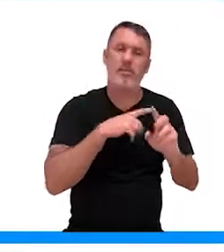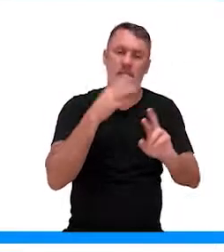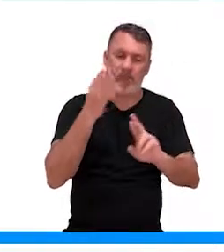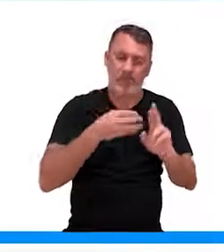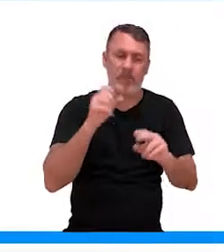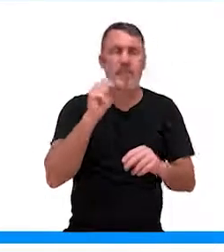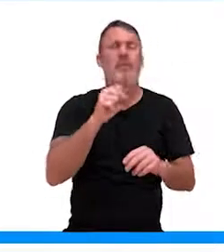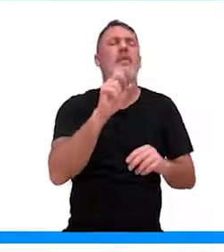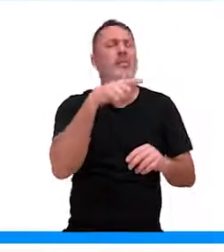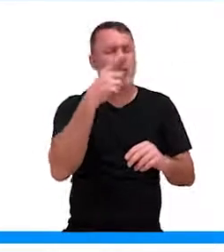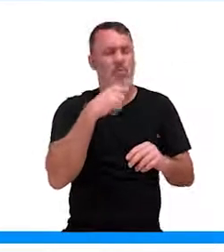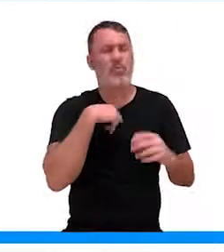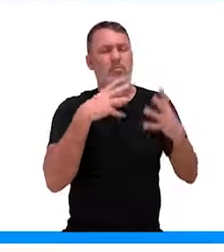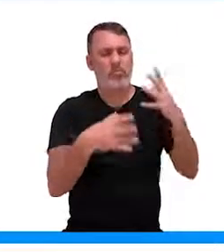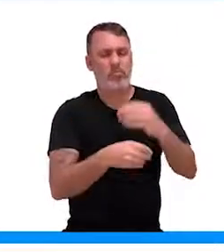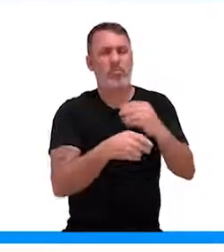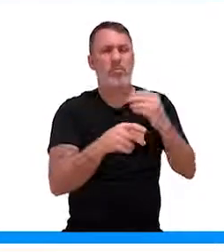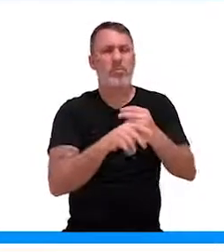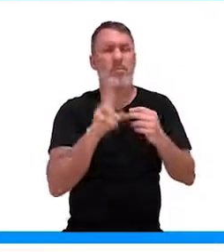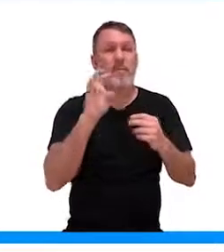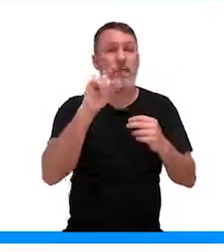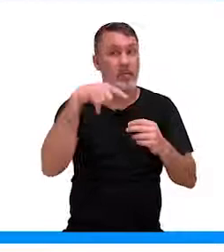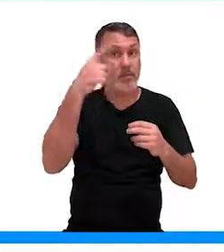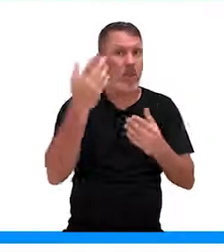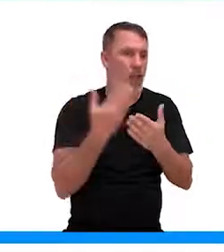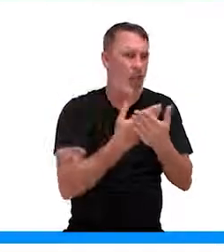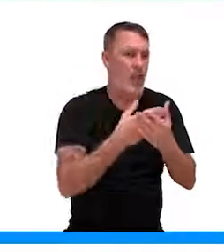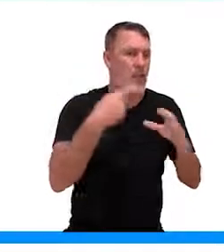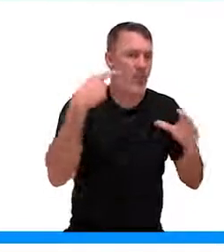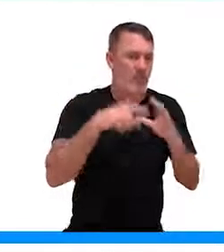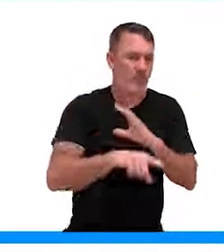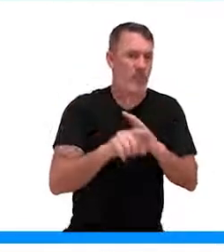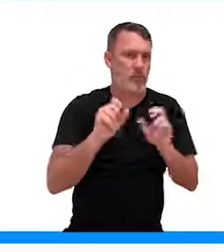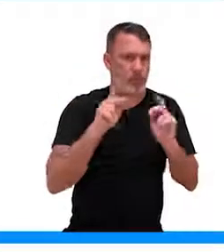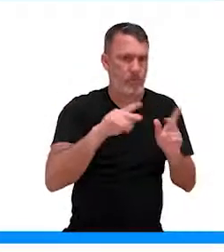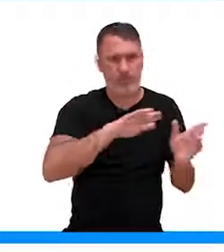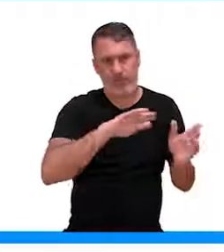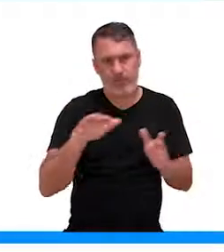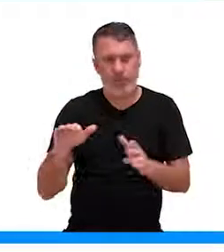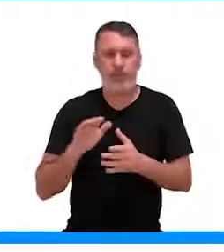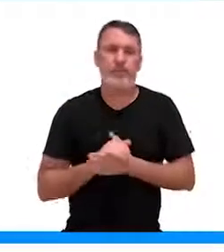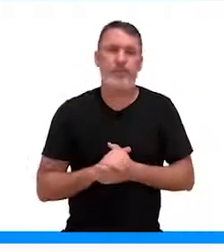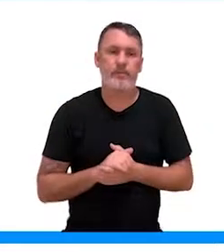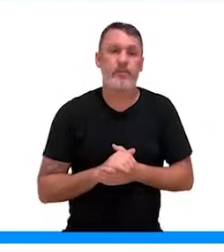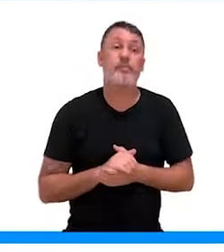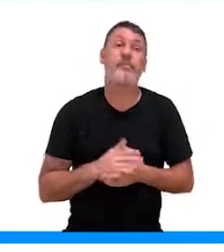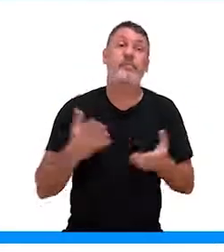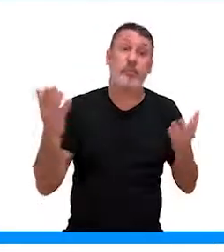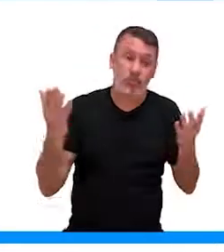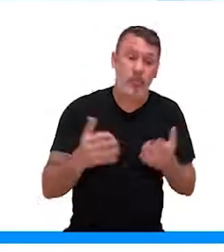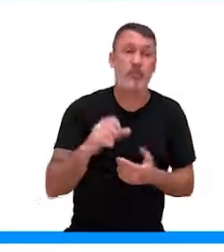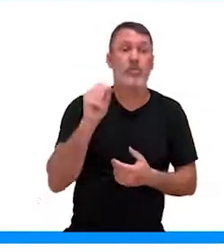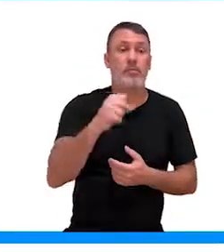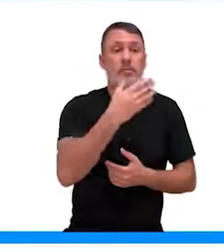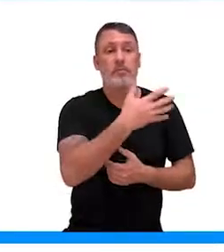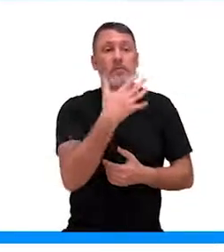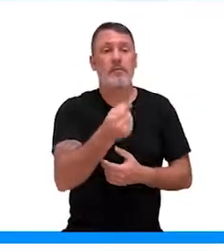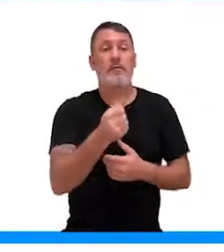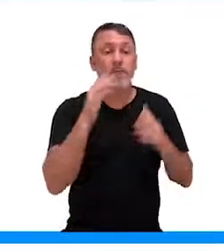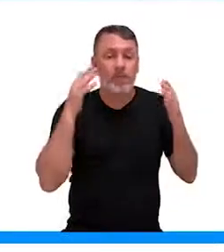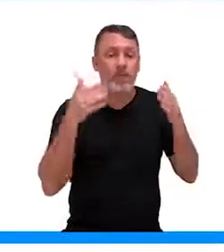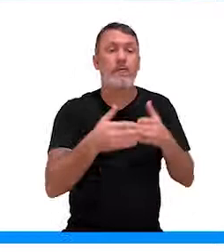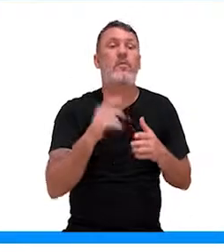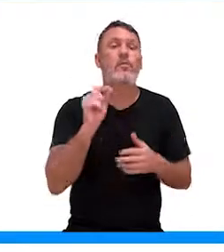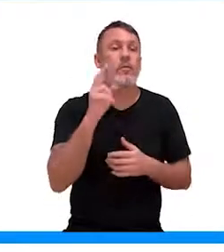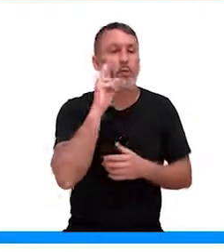forma específica na aula de climatologia, não se preocupem, ok? E aí, agora sim, focando